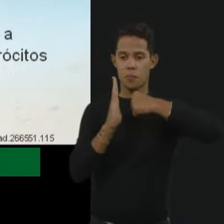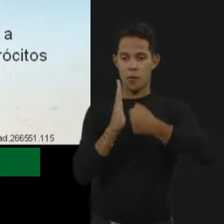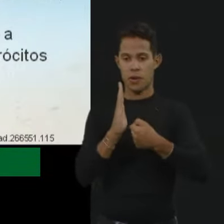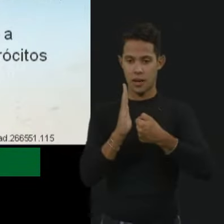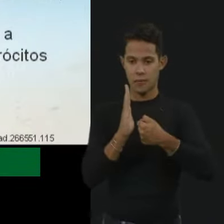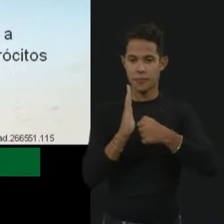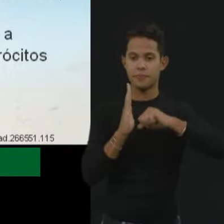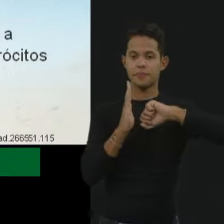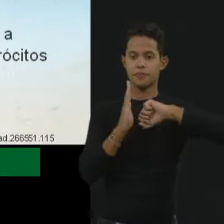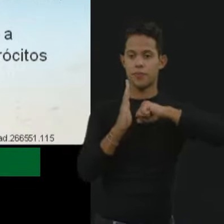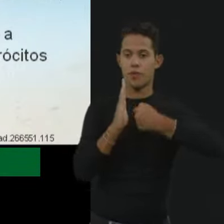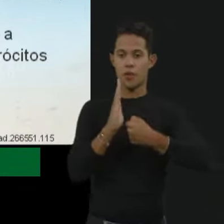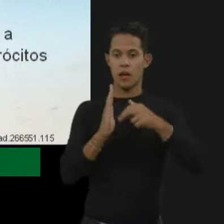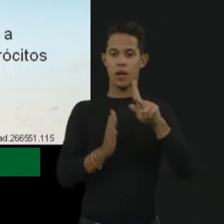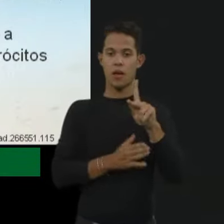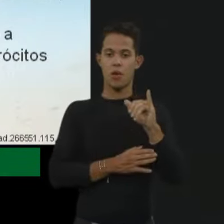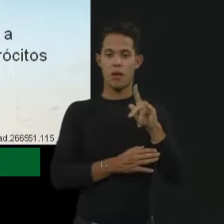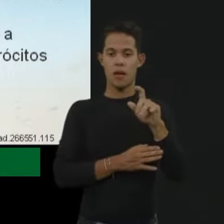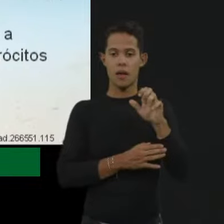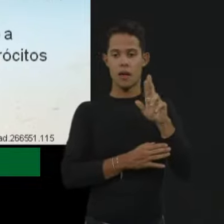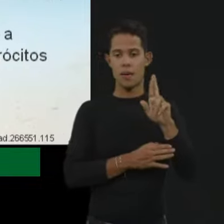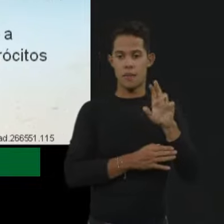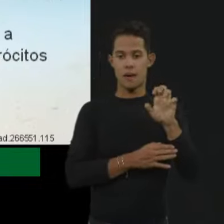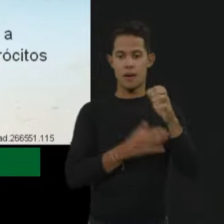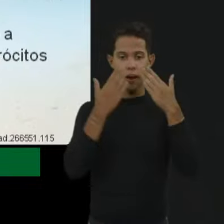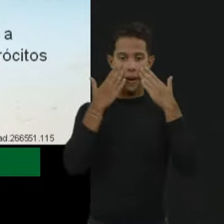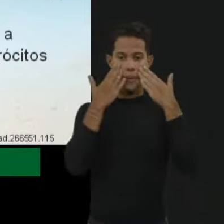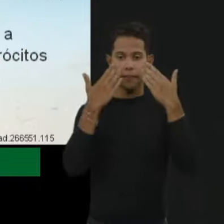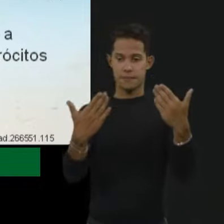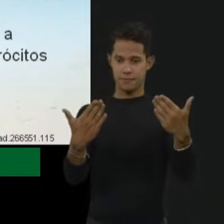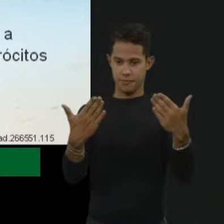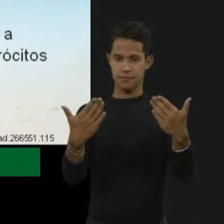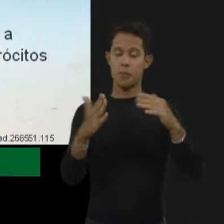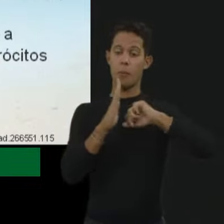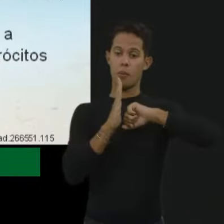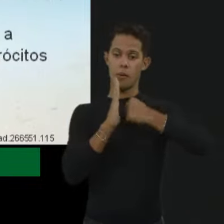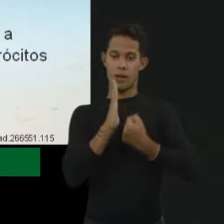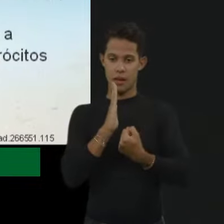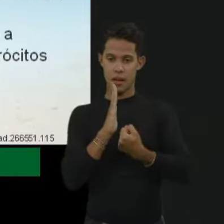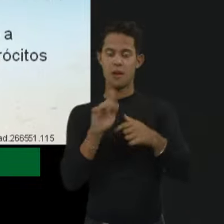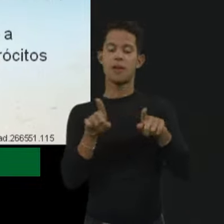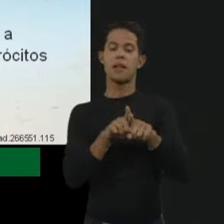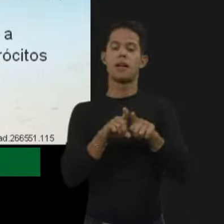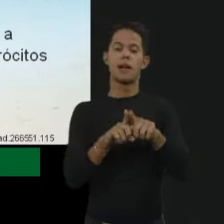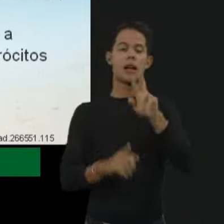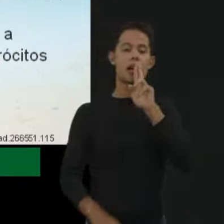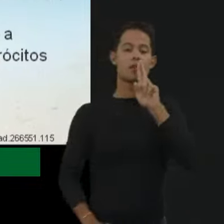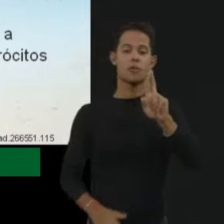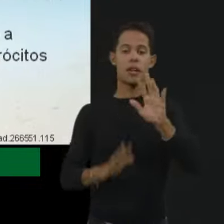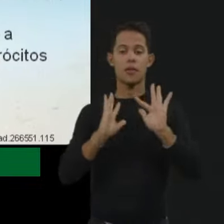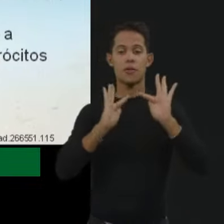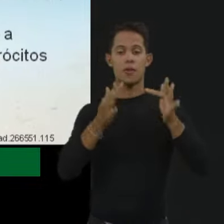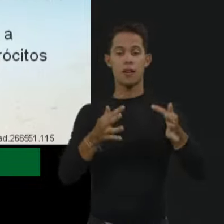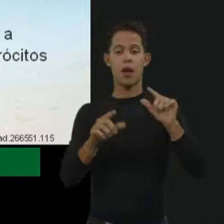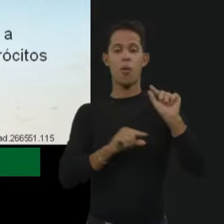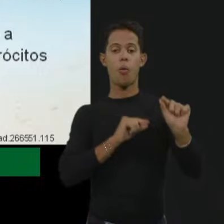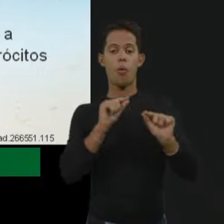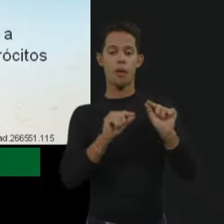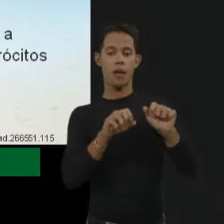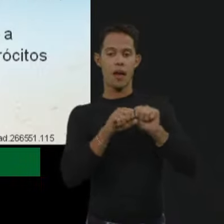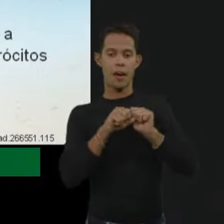dessa hiperexpressão deste receptor e tendo como um resultado final a proliferação